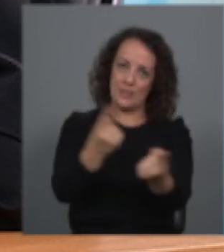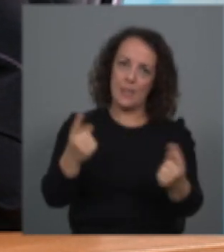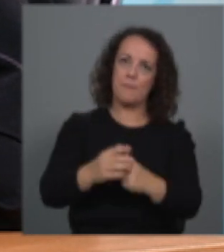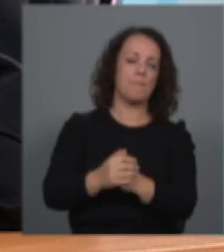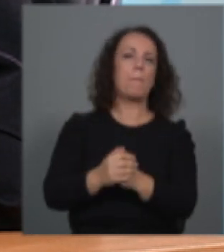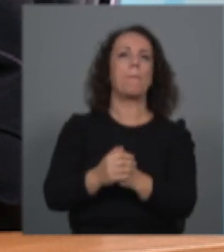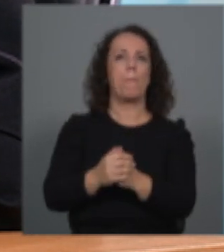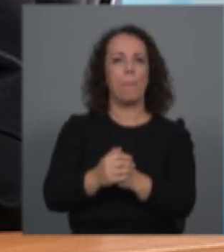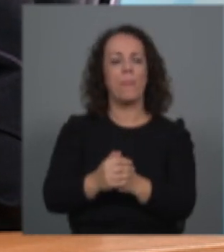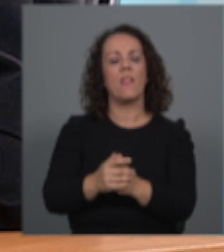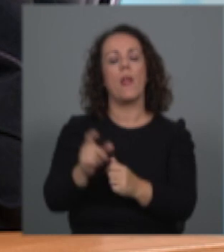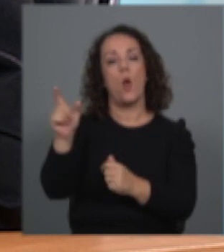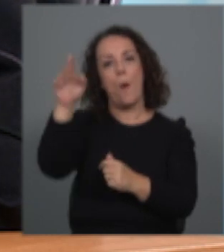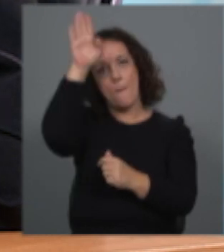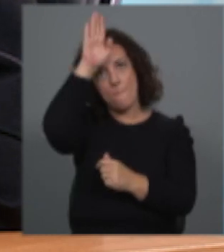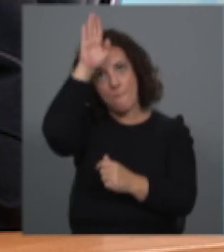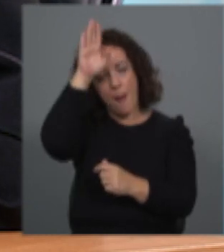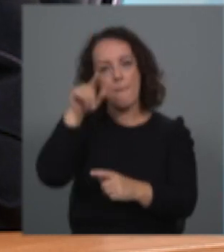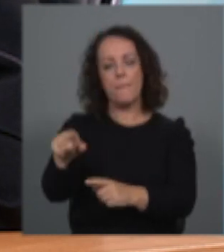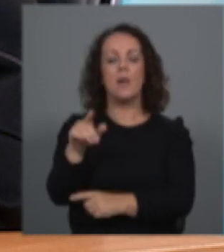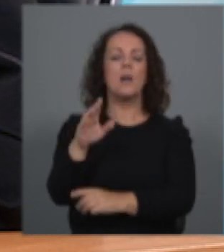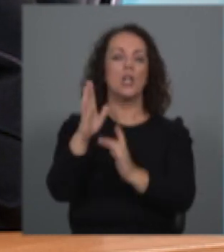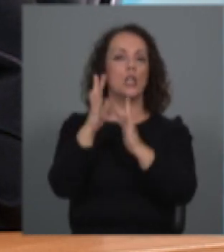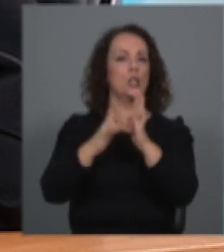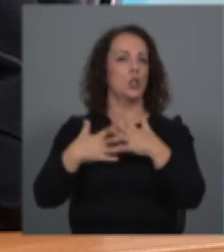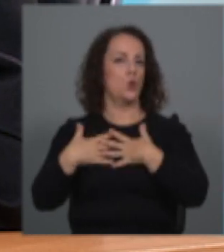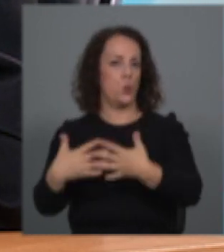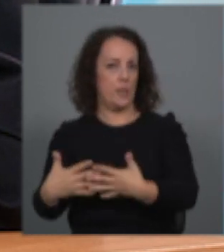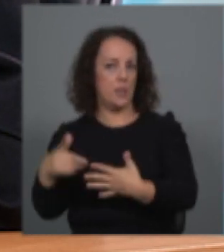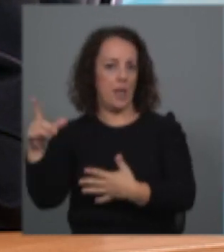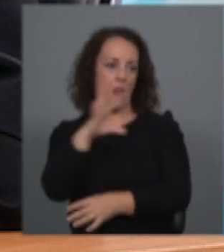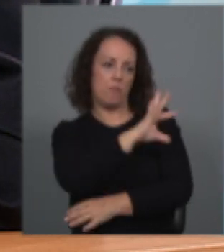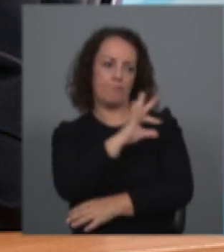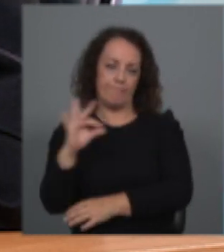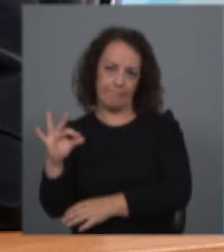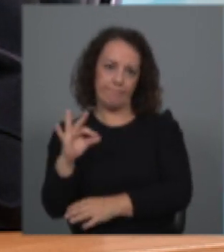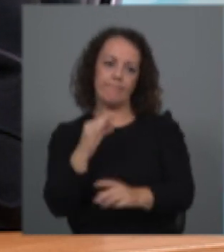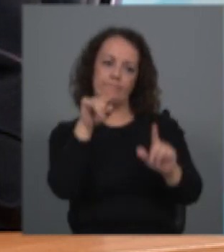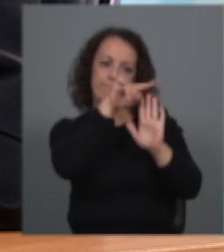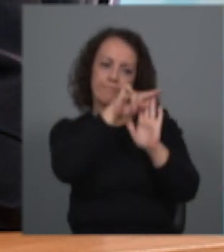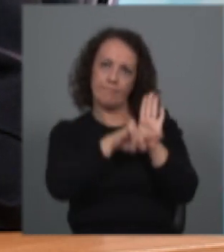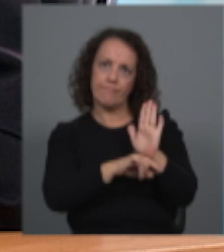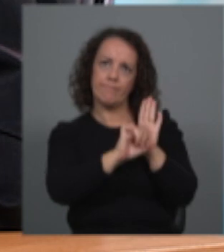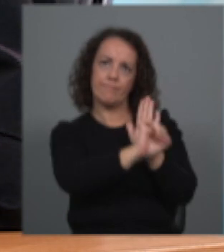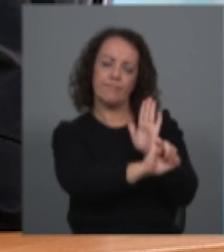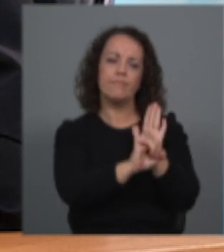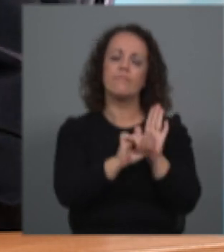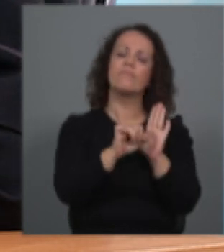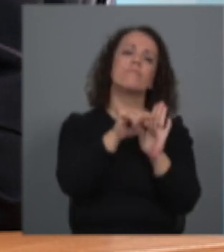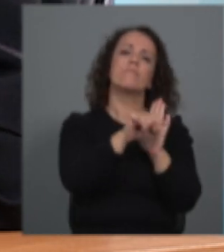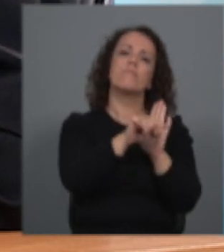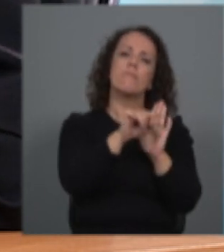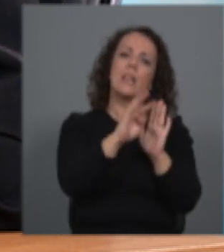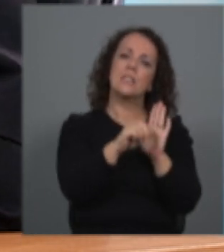como jesuíta, faz um bom discernimento de São Francisco, não é historiador, não é exegeta dos escritos,